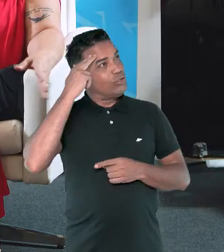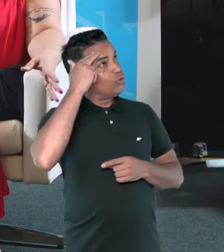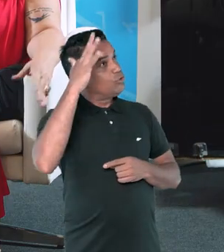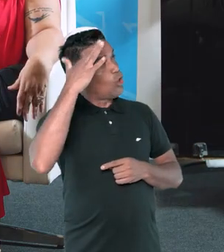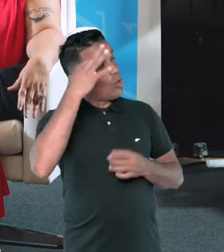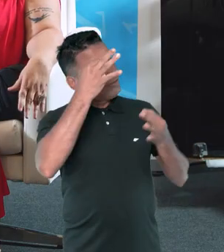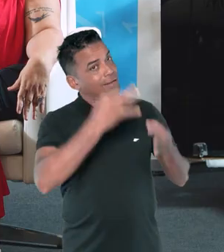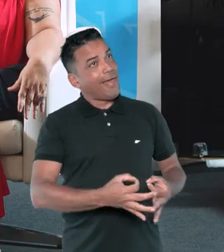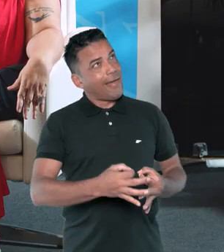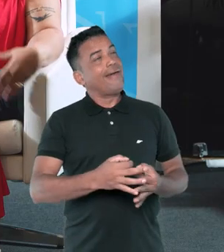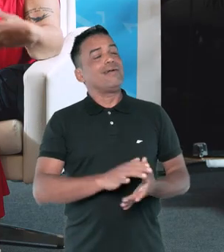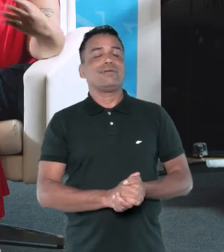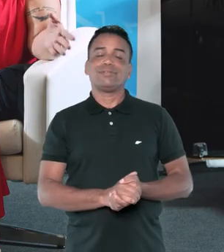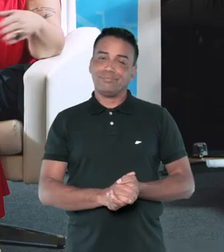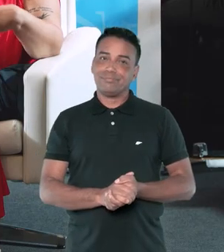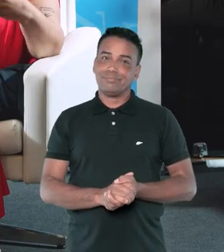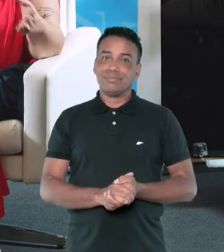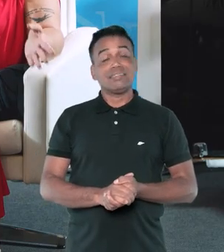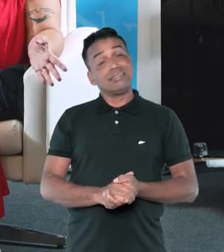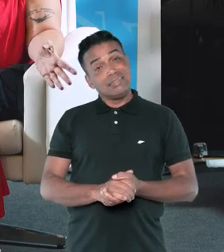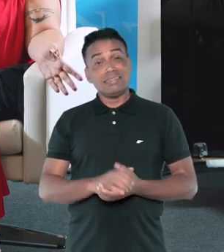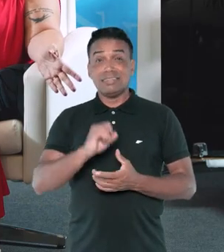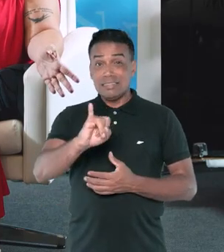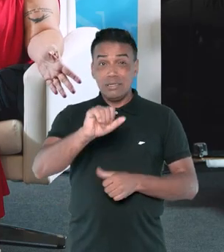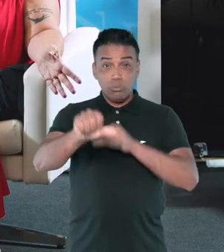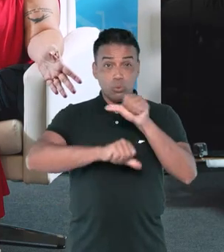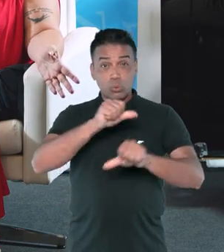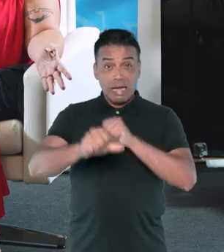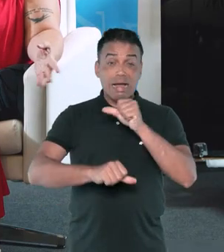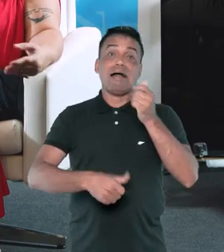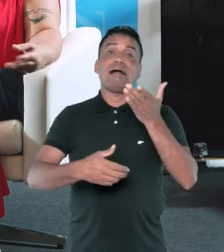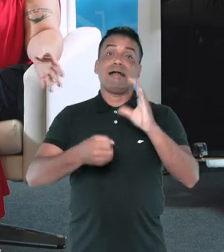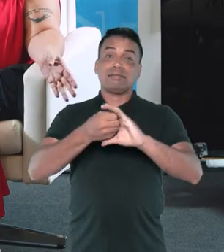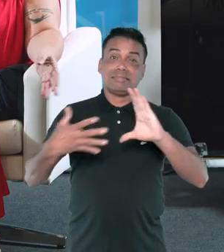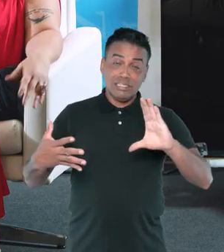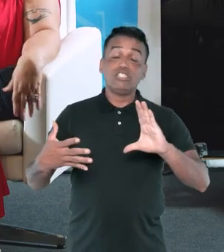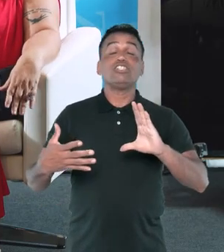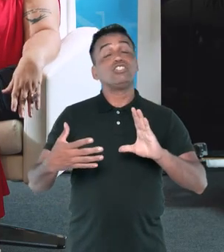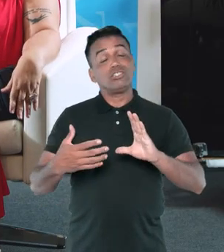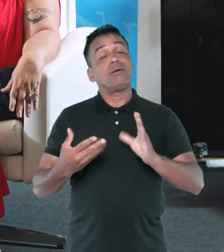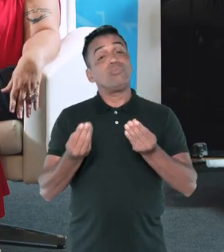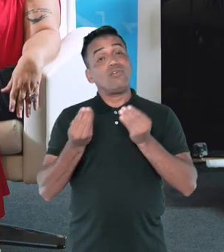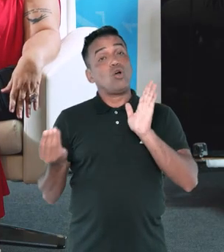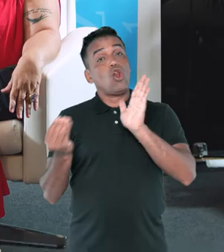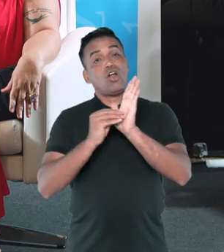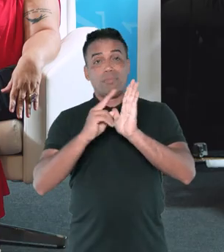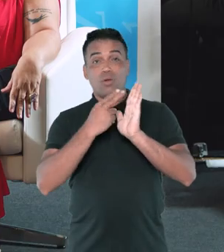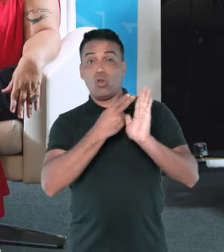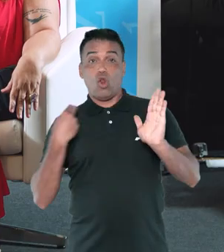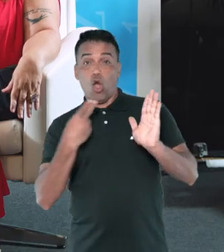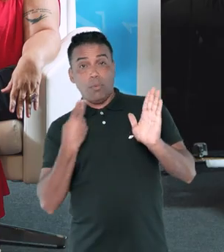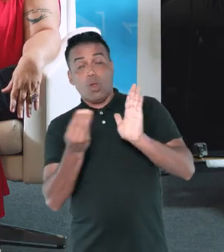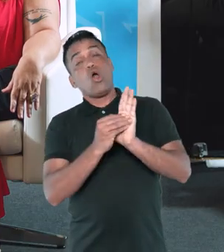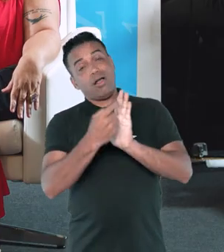e é isso. Se por um acaso algum dia mudar o critério de entrada nessa oficina, por favor, coloque meu nome na lista, e